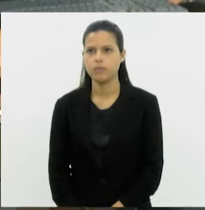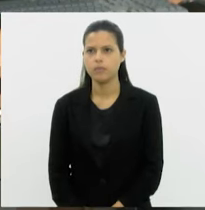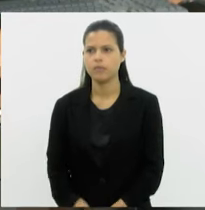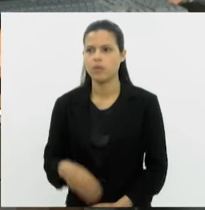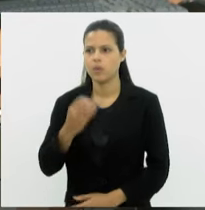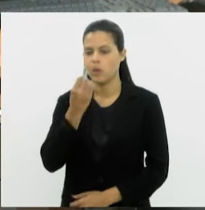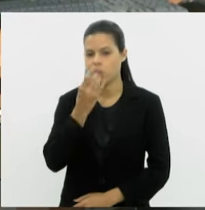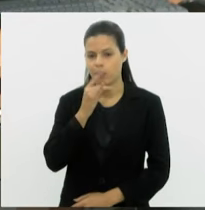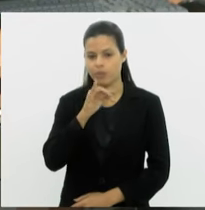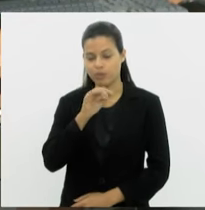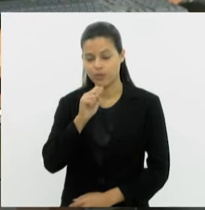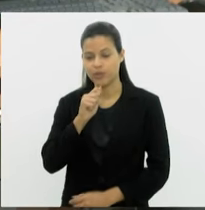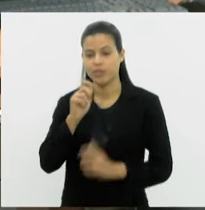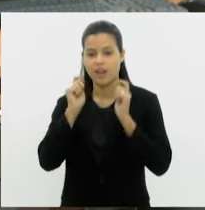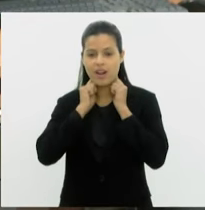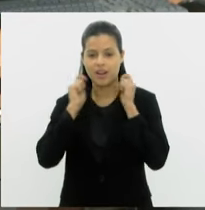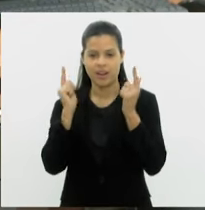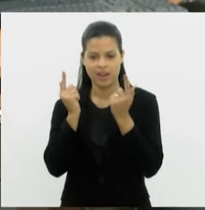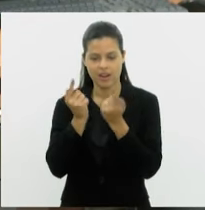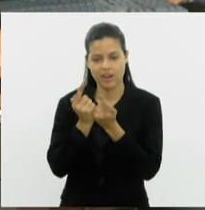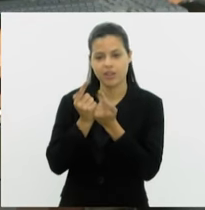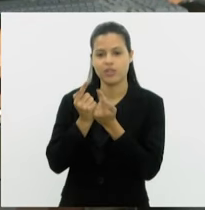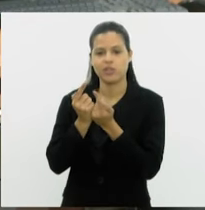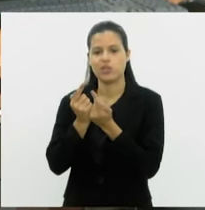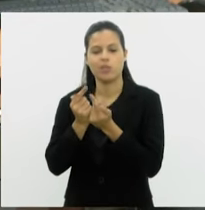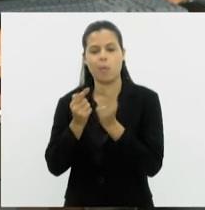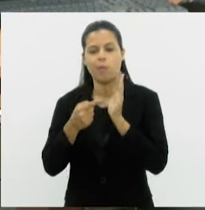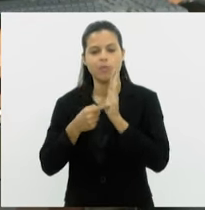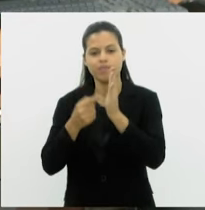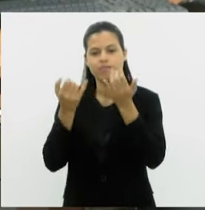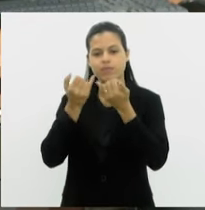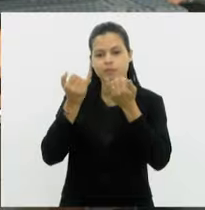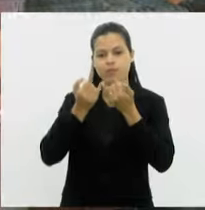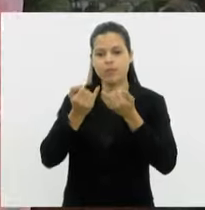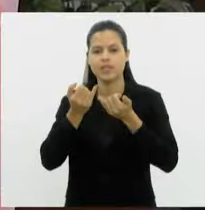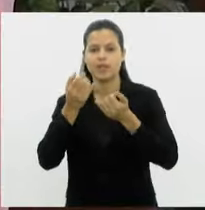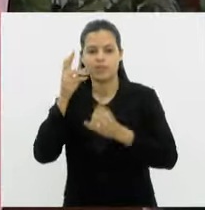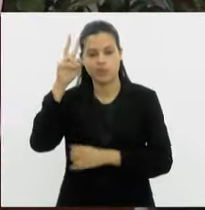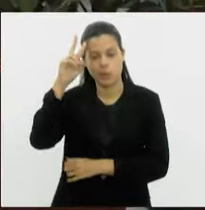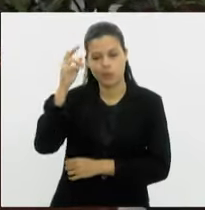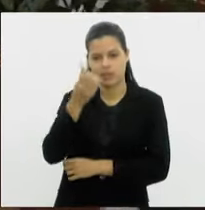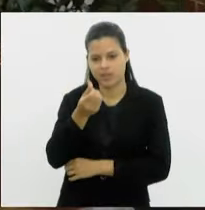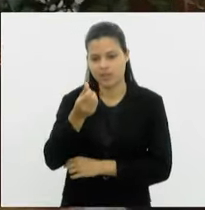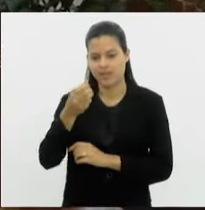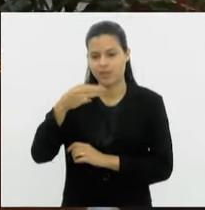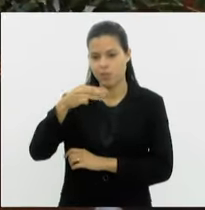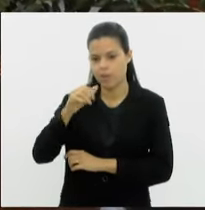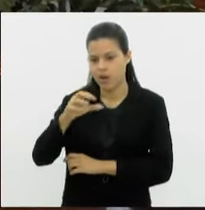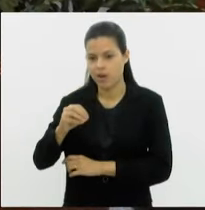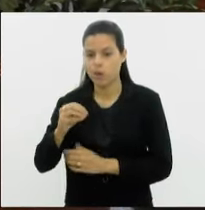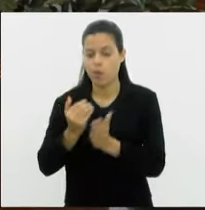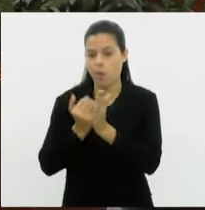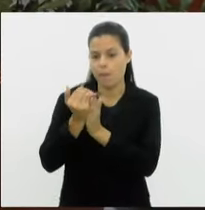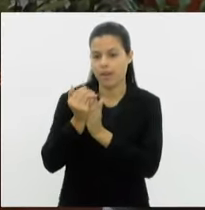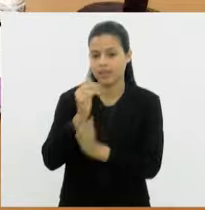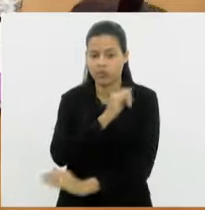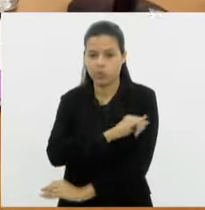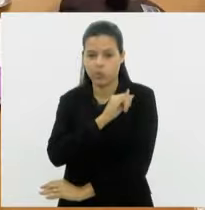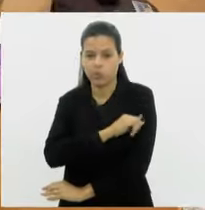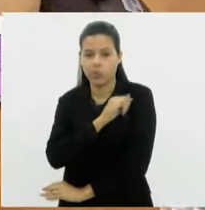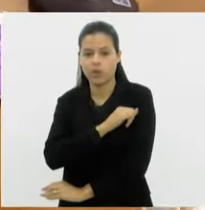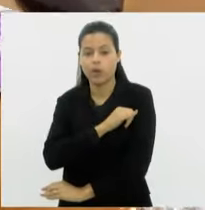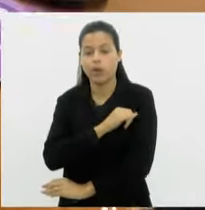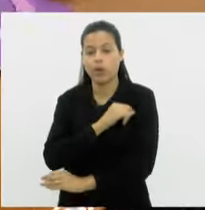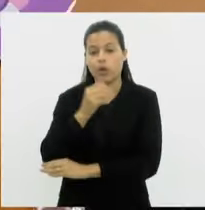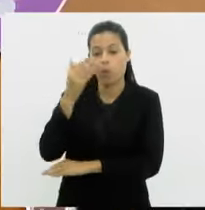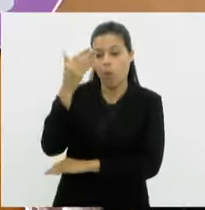O Bom Dia Alerj traz os seguintes destaques nesta segunda-feira, 6 de maio. Começa no Rio o programa Acolhe de Hospedagem